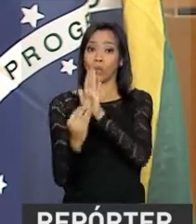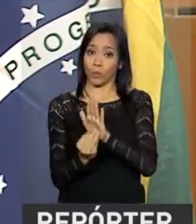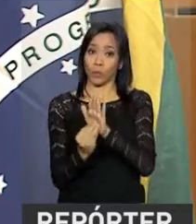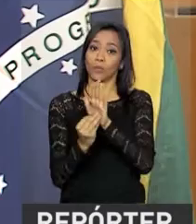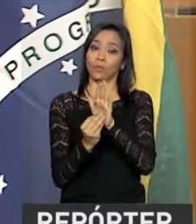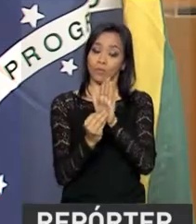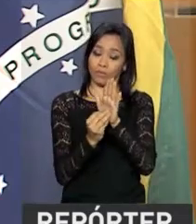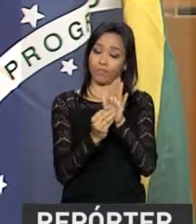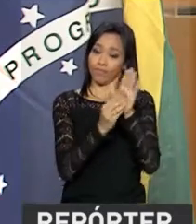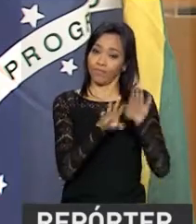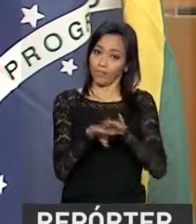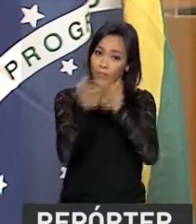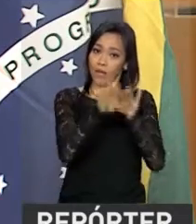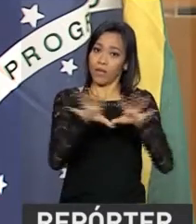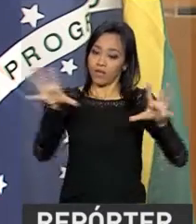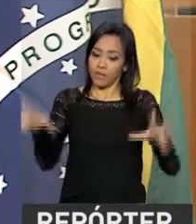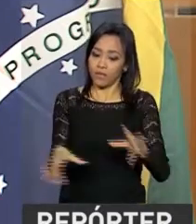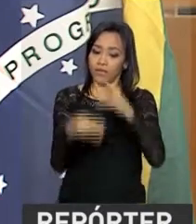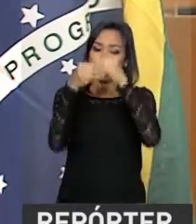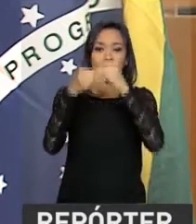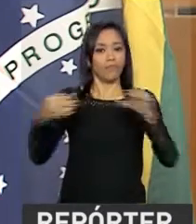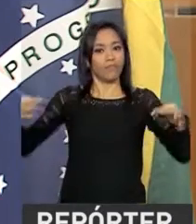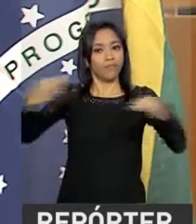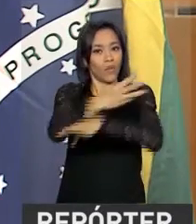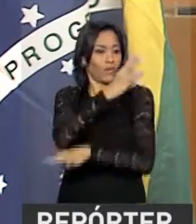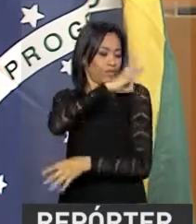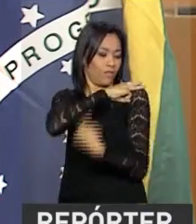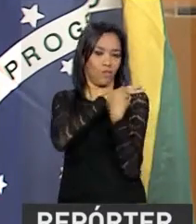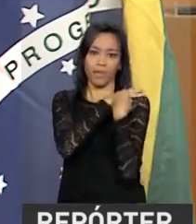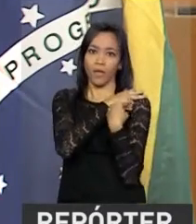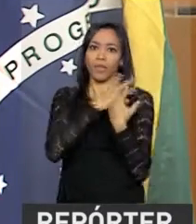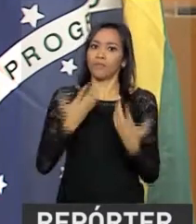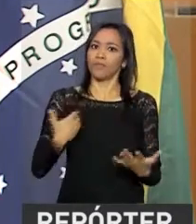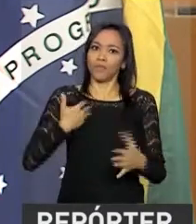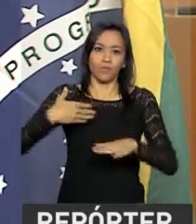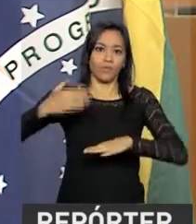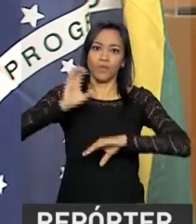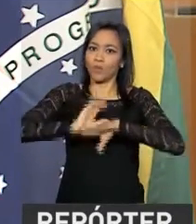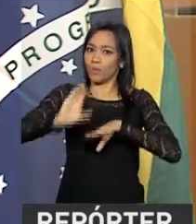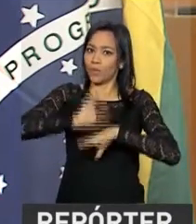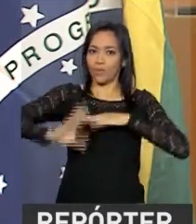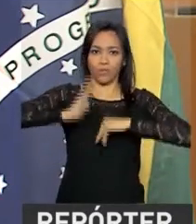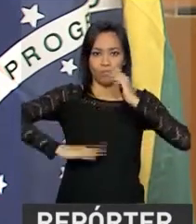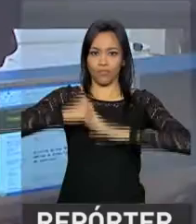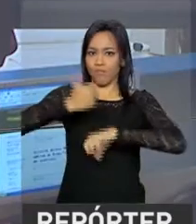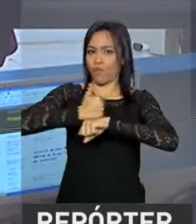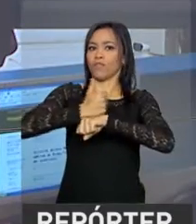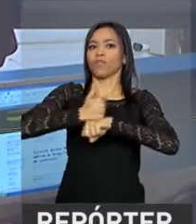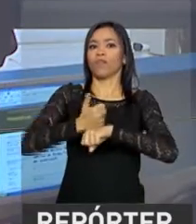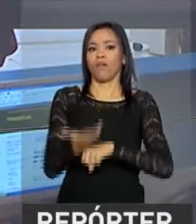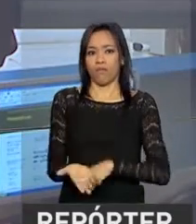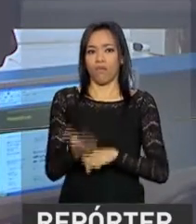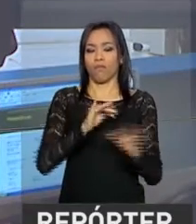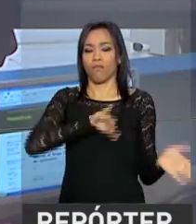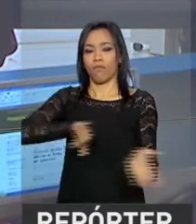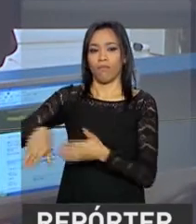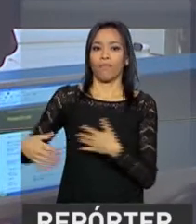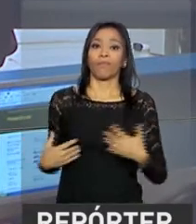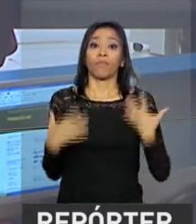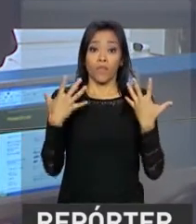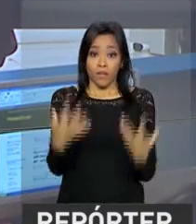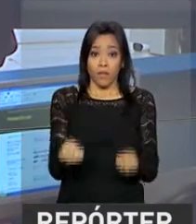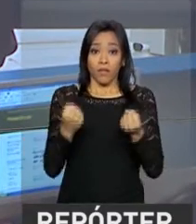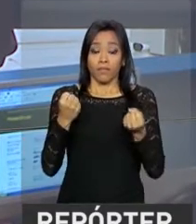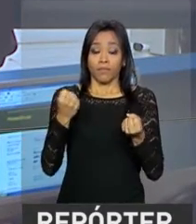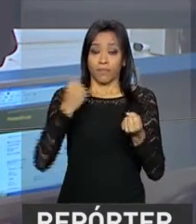curricular e ele possa concluir o nível médio com curso técnico profissional os anjos vamos agora as